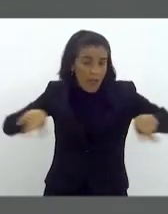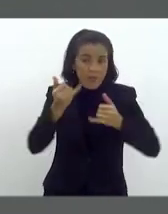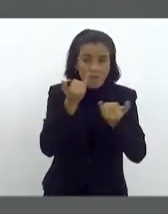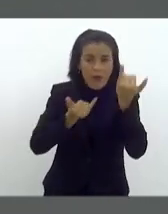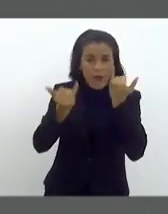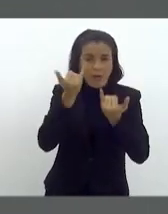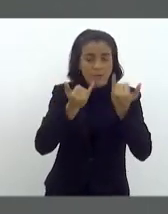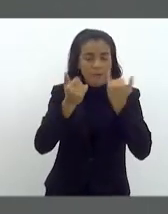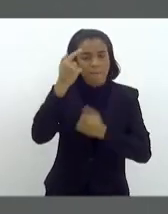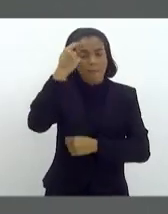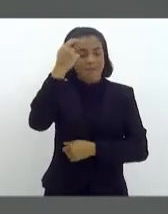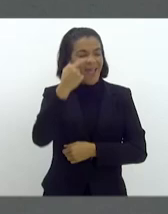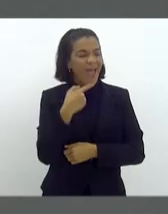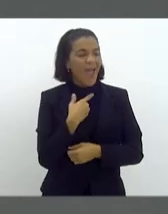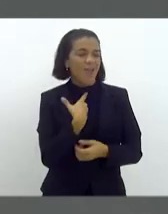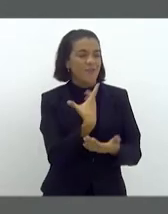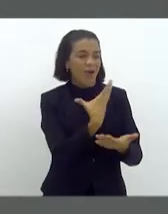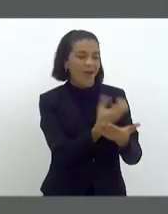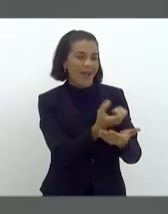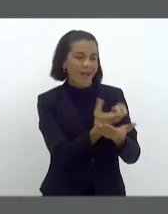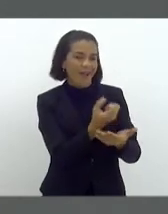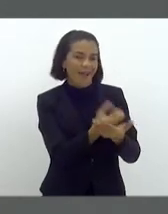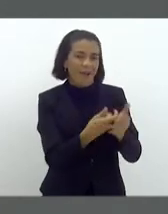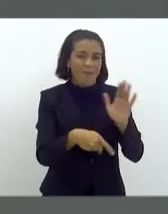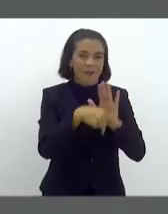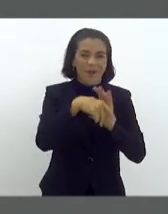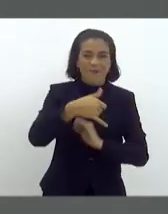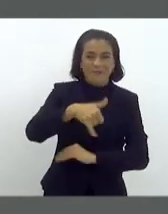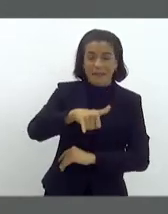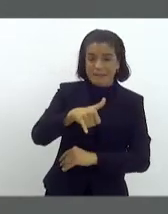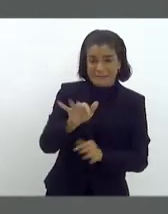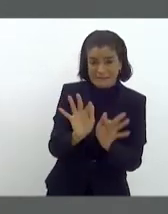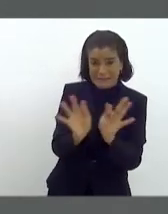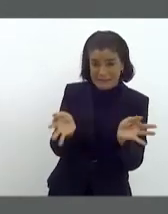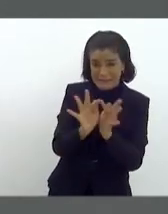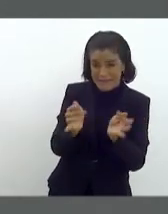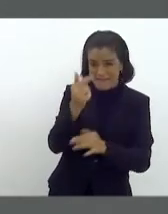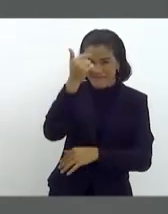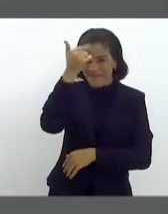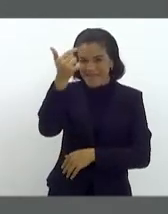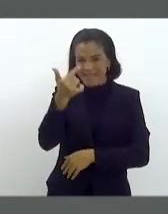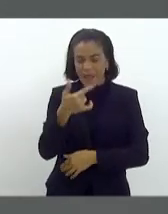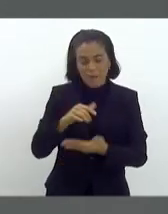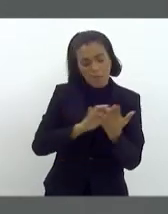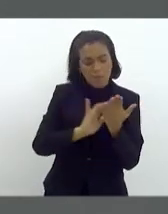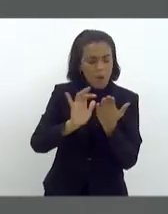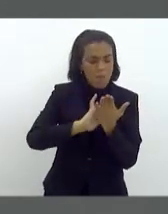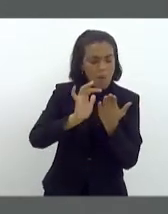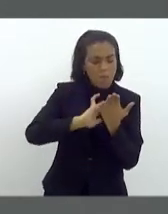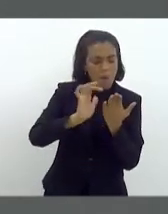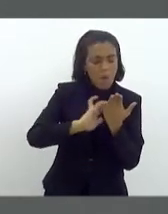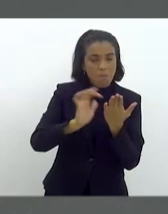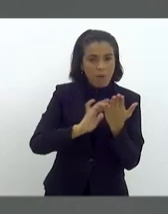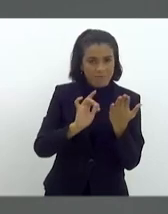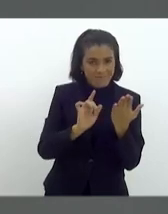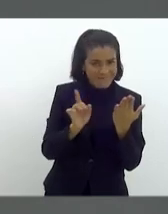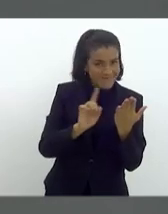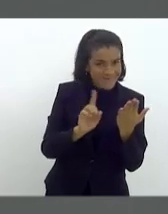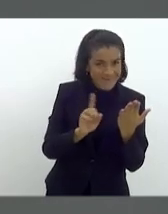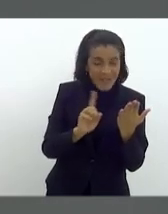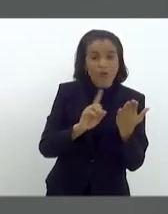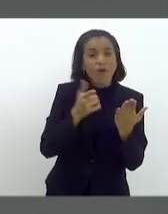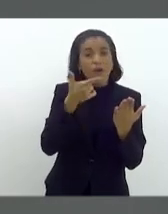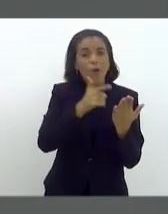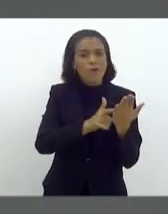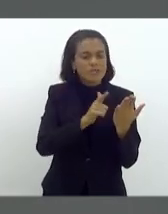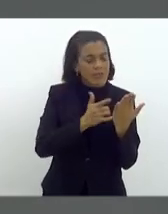pensa Eu Vou extrair o conteúdo desse celular parece uma coisa simples vocês acham que vão chegar aqui mexer e vão ter o que querem mas não vocês vão